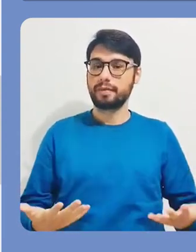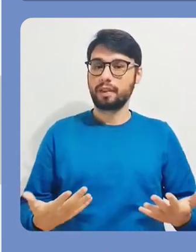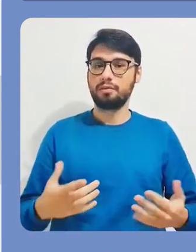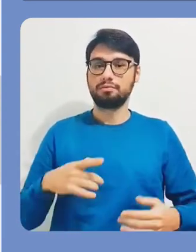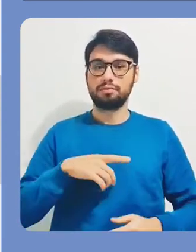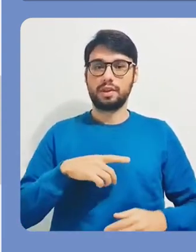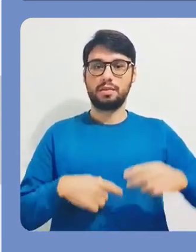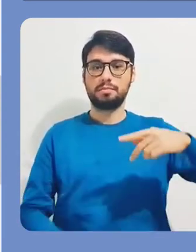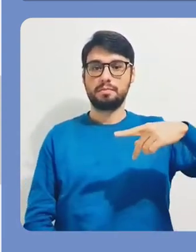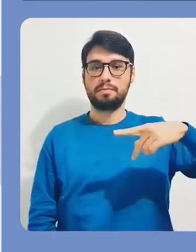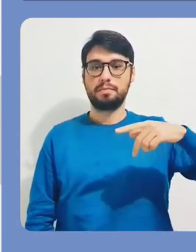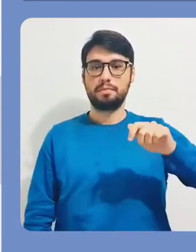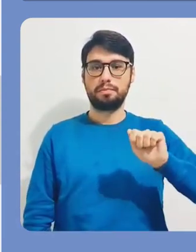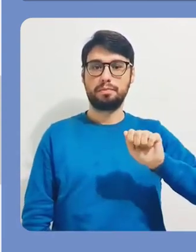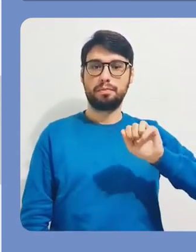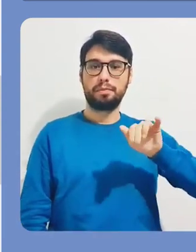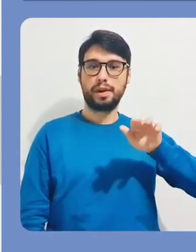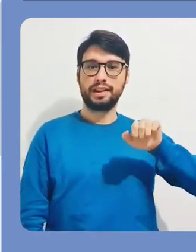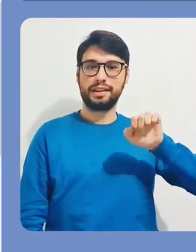que eu quero criar.